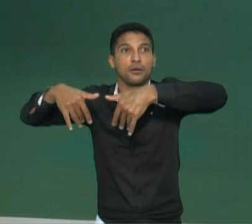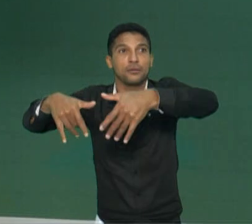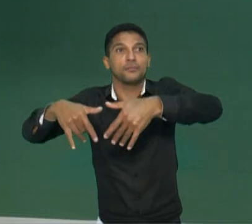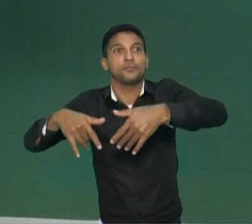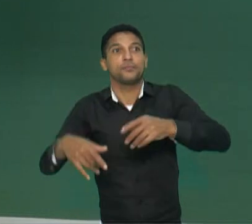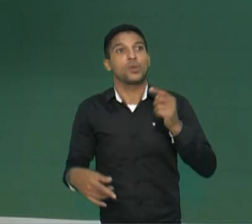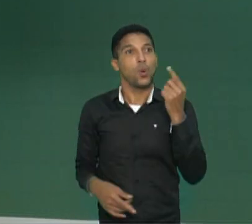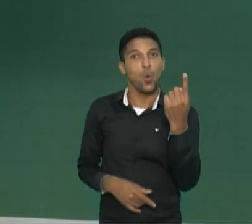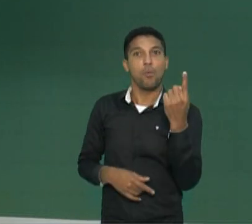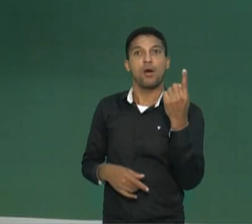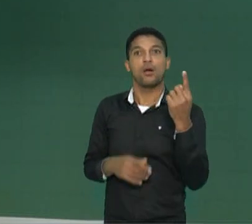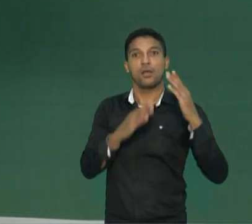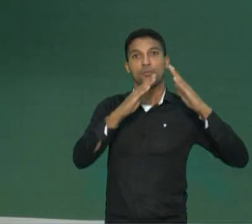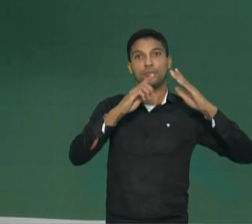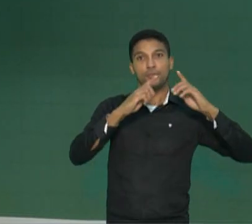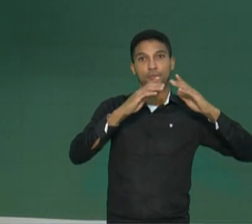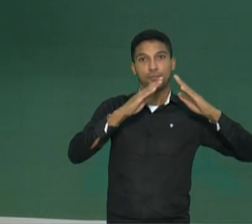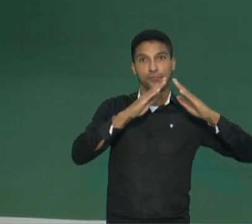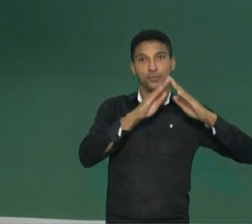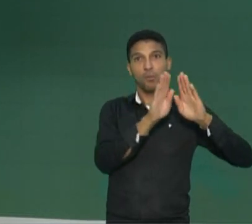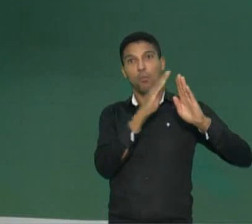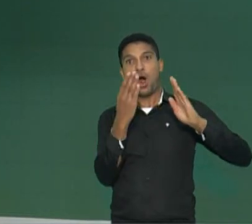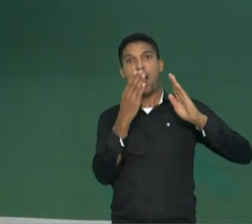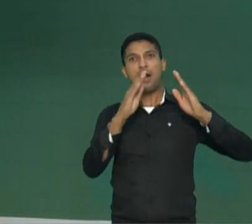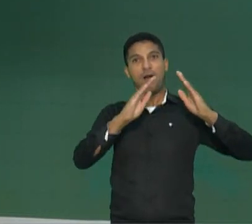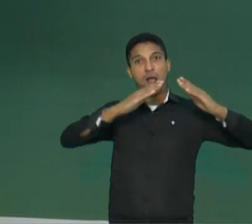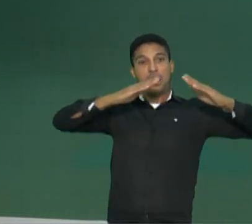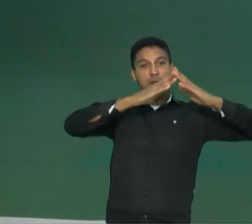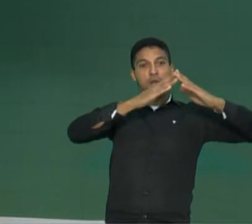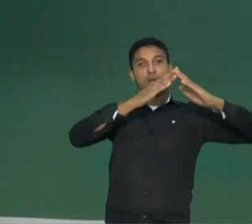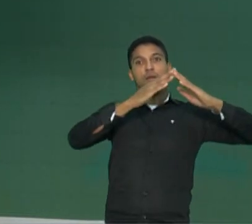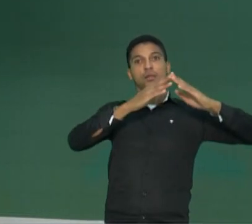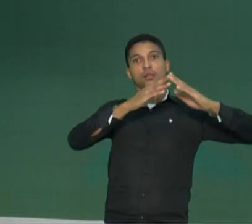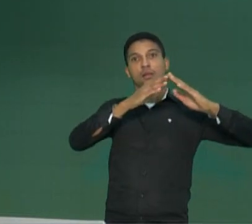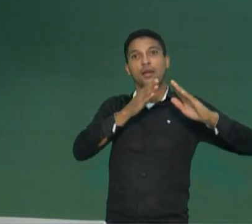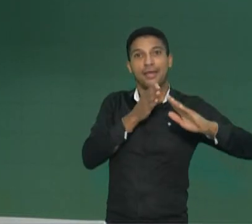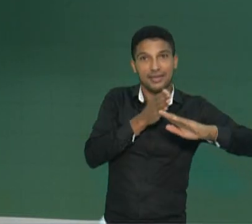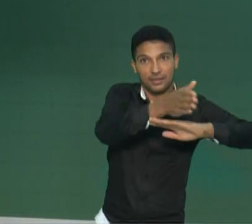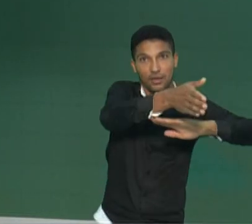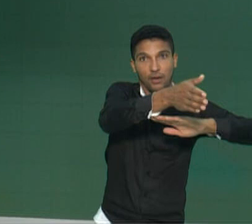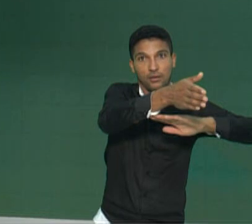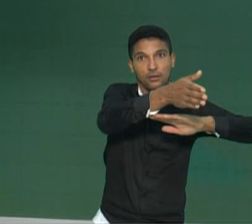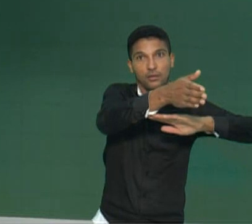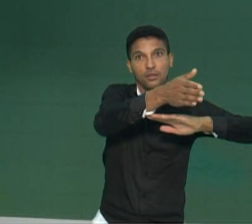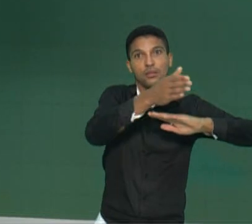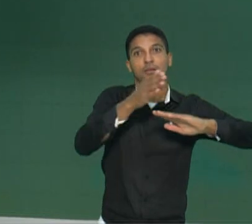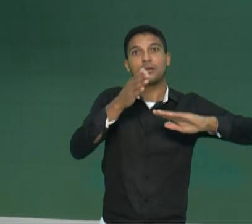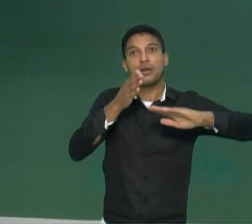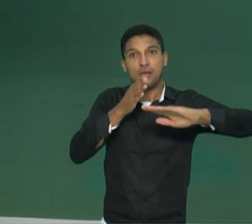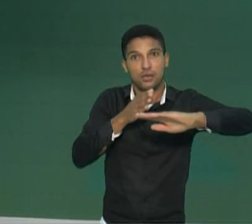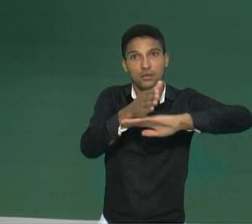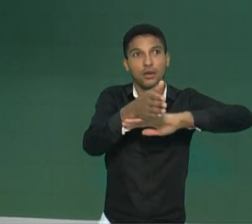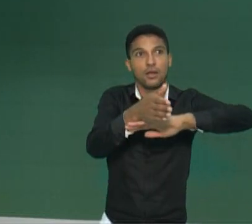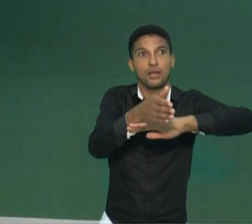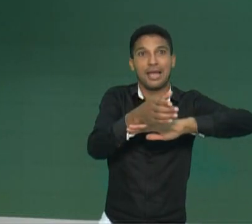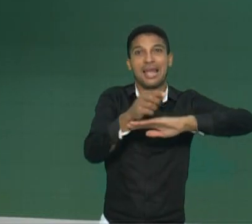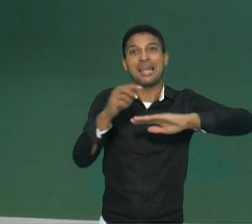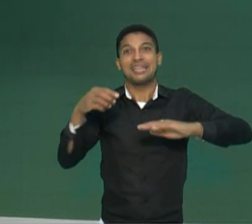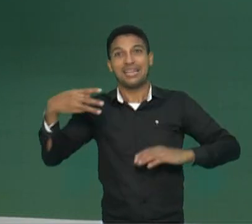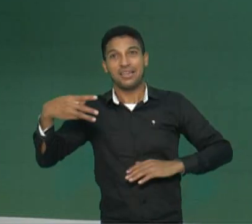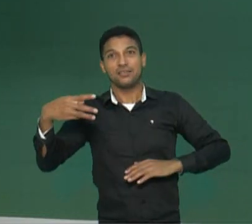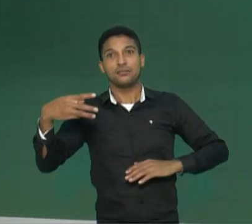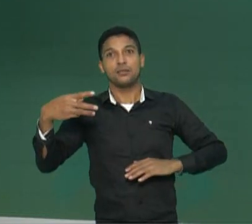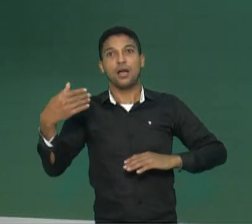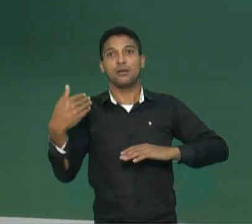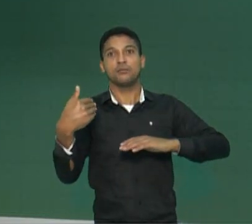assistir a missa, e esse aqui, a 3 e a 1, normalmente para o pessoal entrar e sair para fazer a via sacra, para observar a